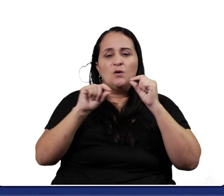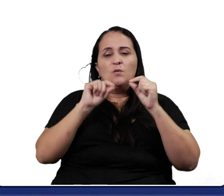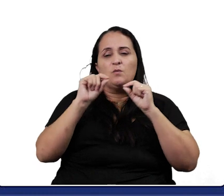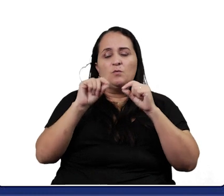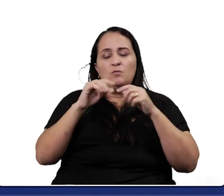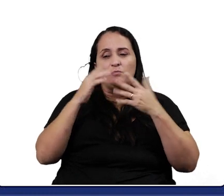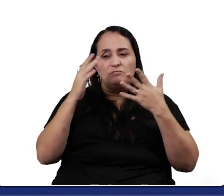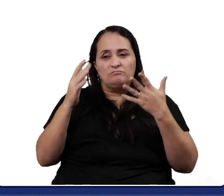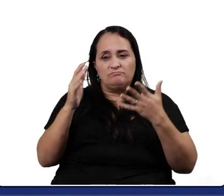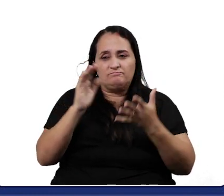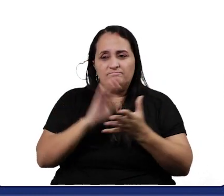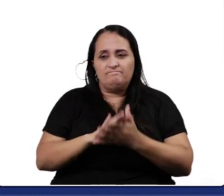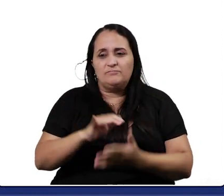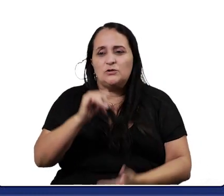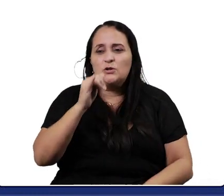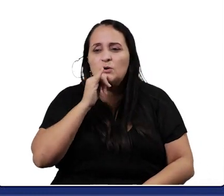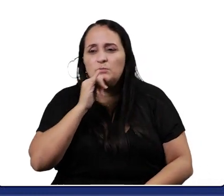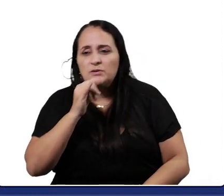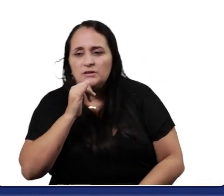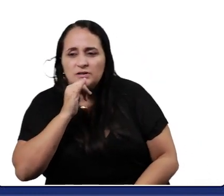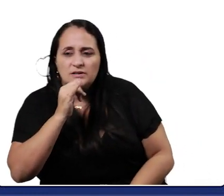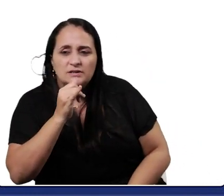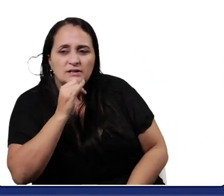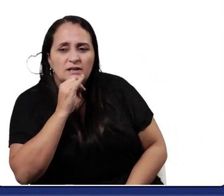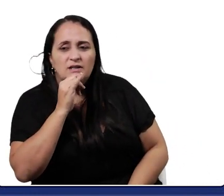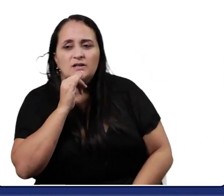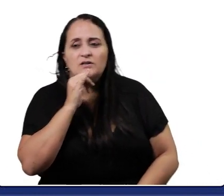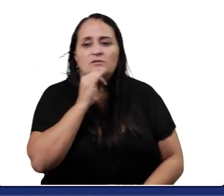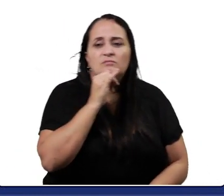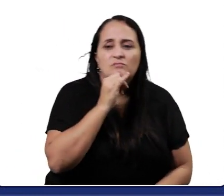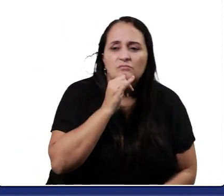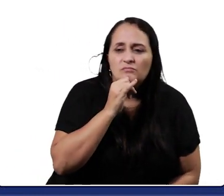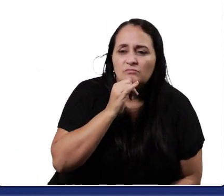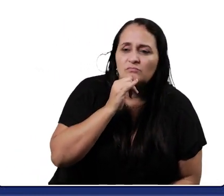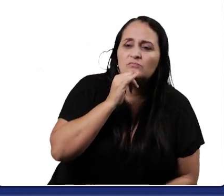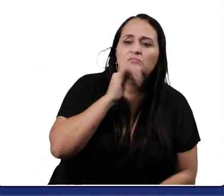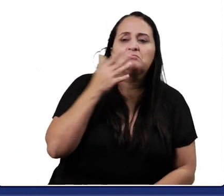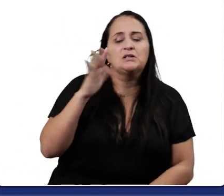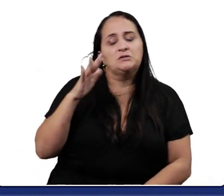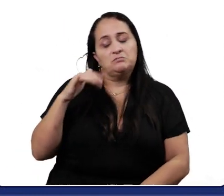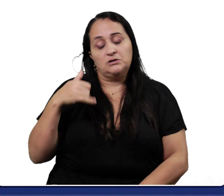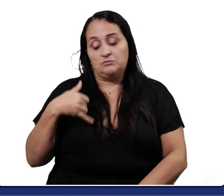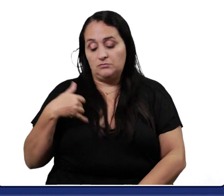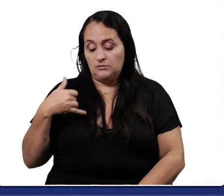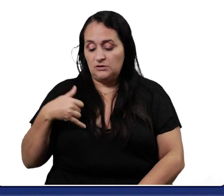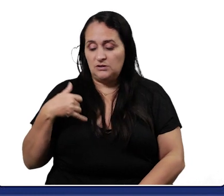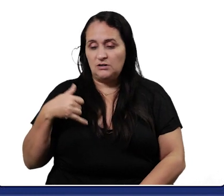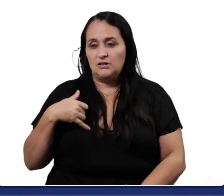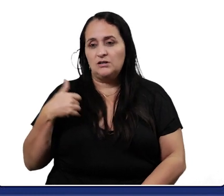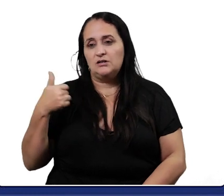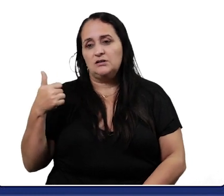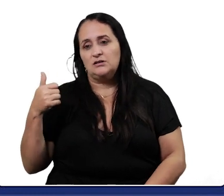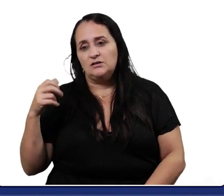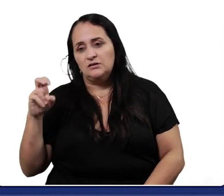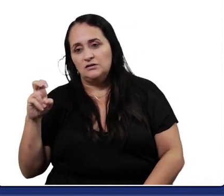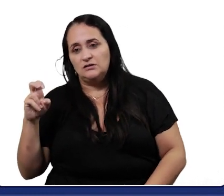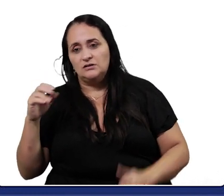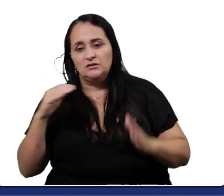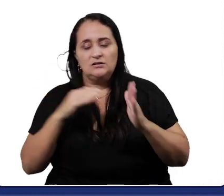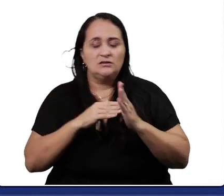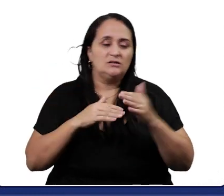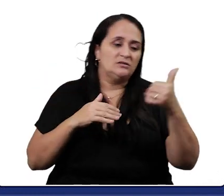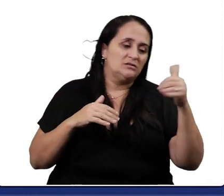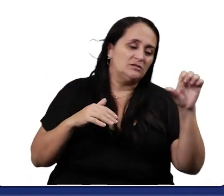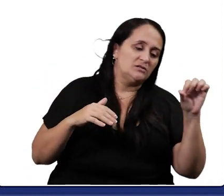sedentário? Então, observe aqui que temos as idades e o percentual de pessoas que